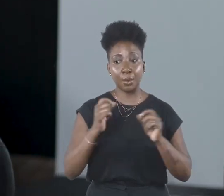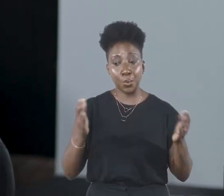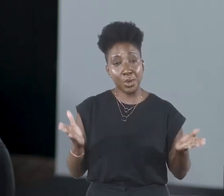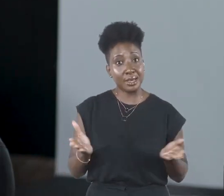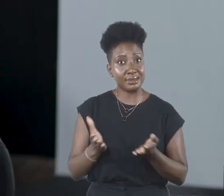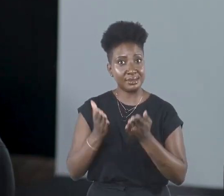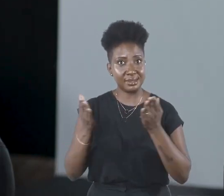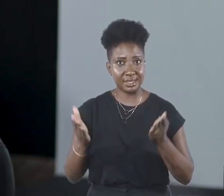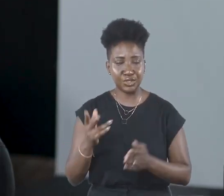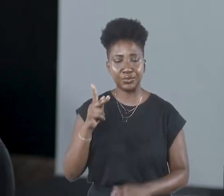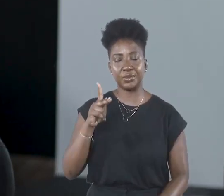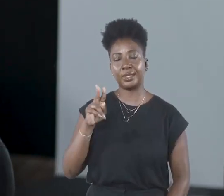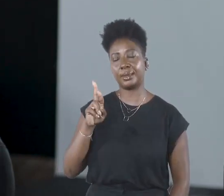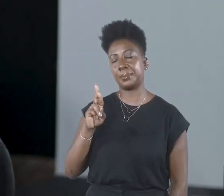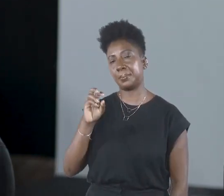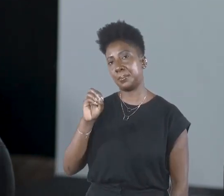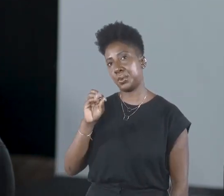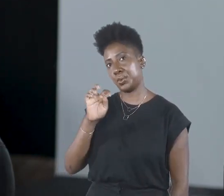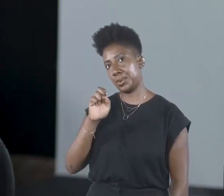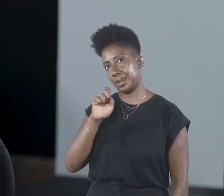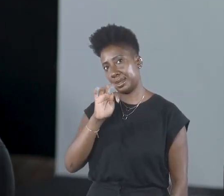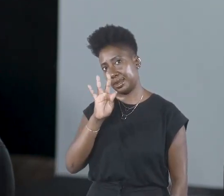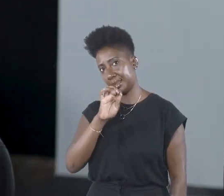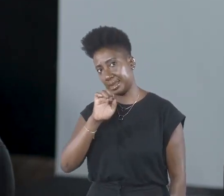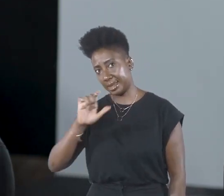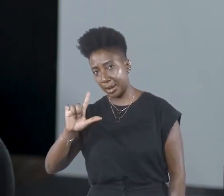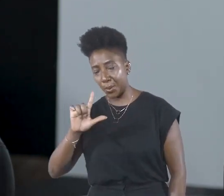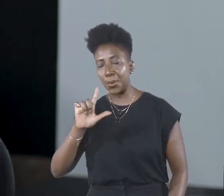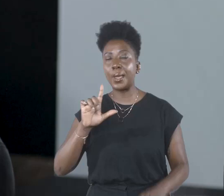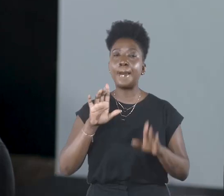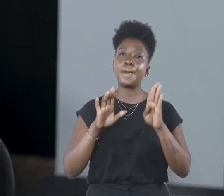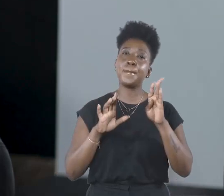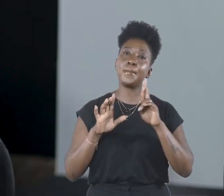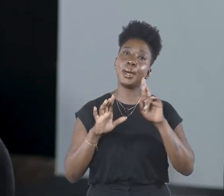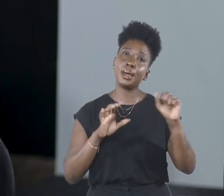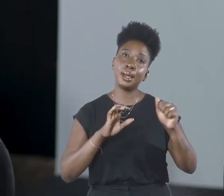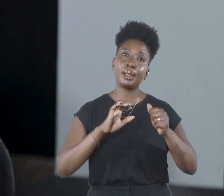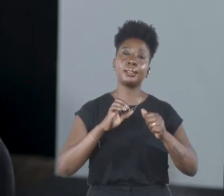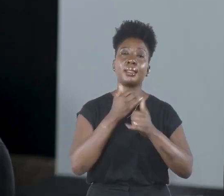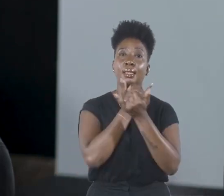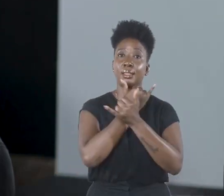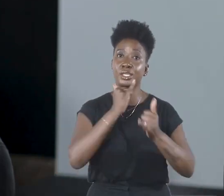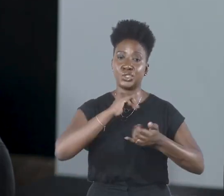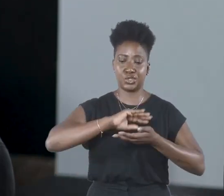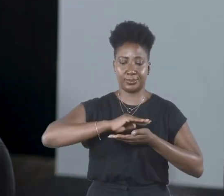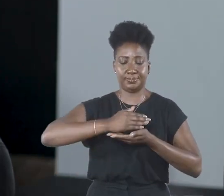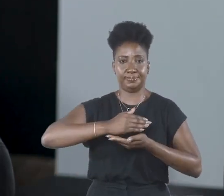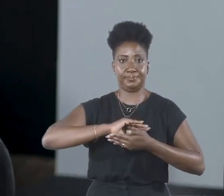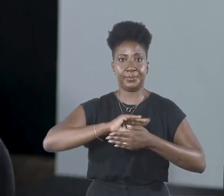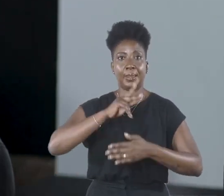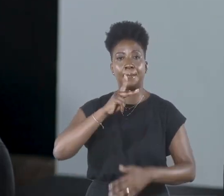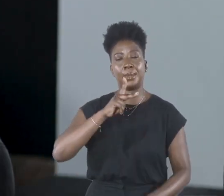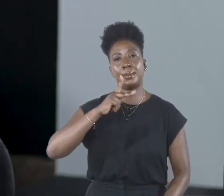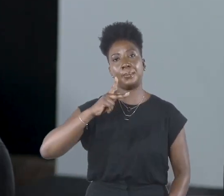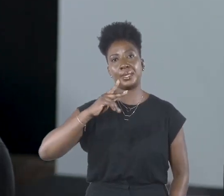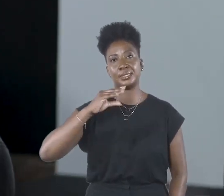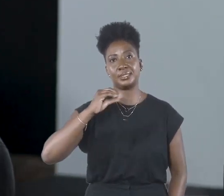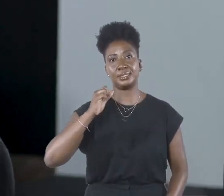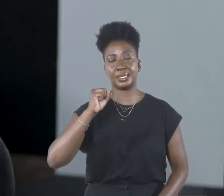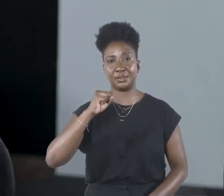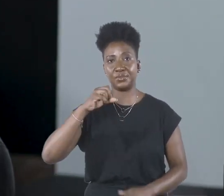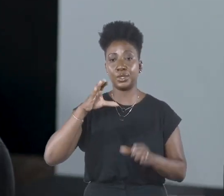com o incentivo da Protel, da Barlovento Energias Renováveis, da